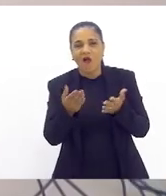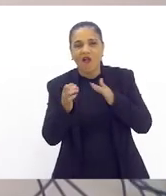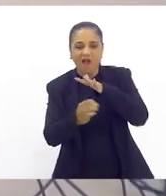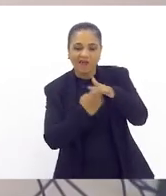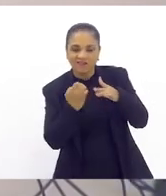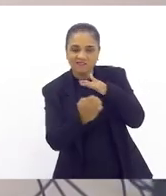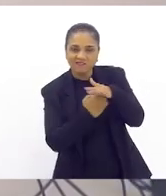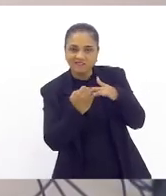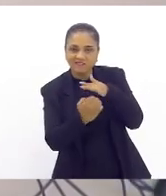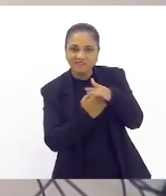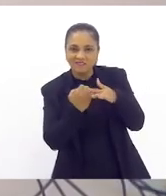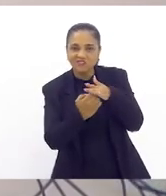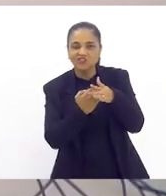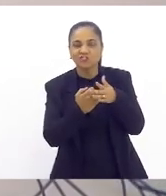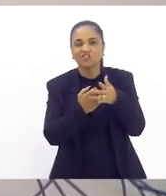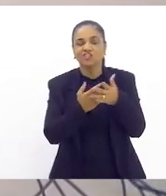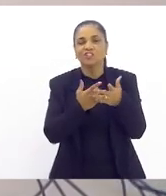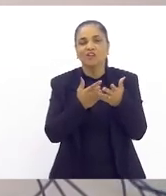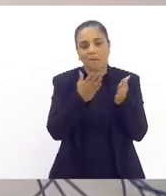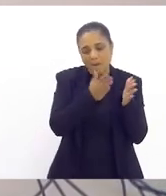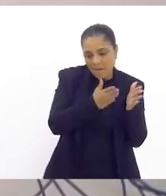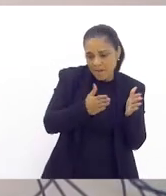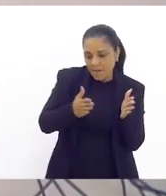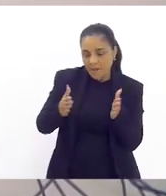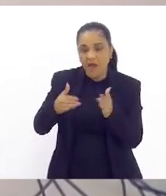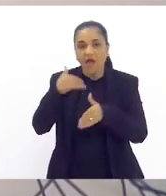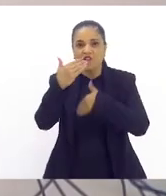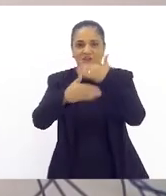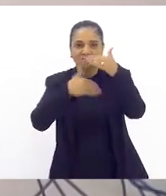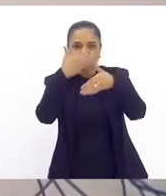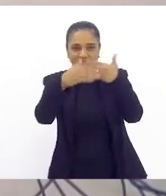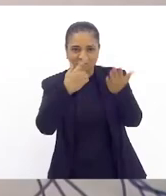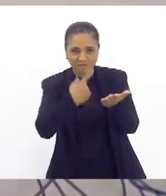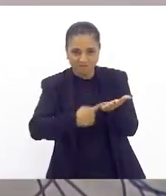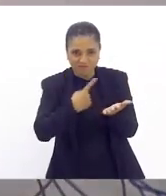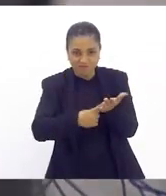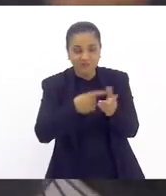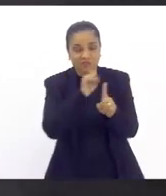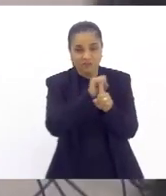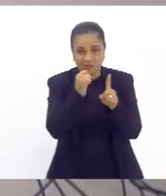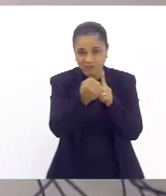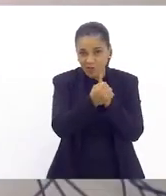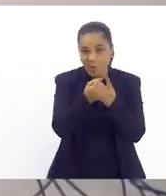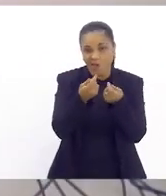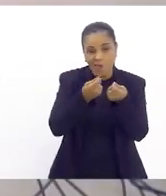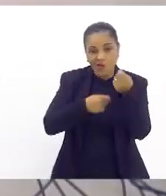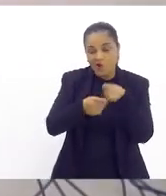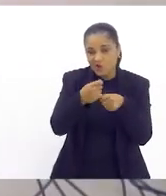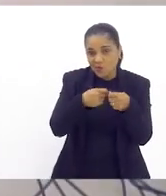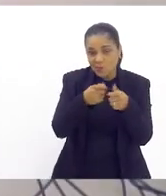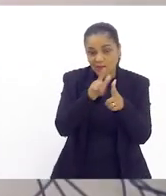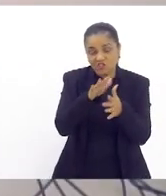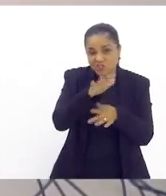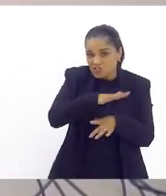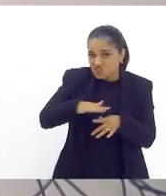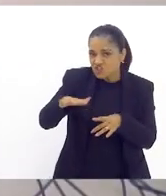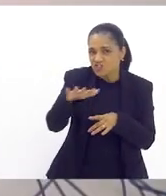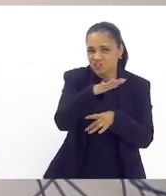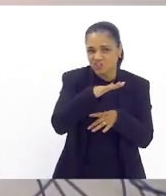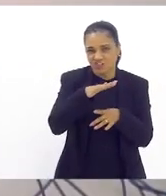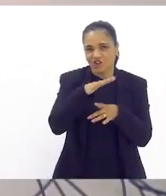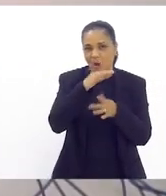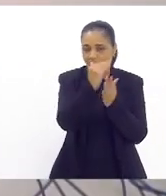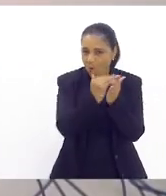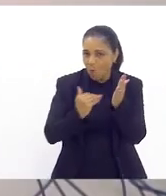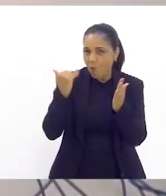consumidores de larga escala que tem compromisso com Desenvolvimento Social econômico mas em geral o aumento